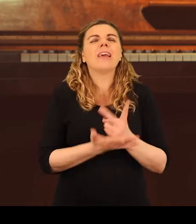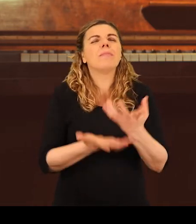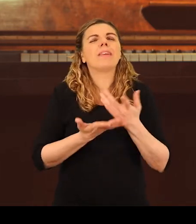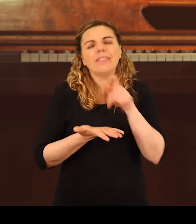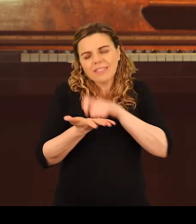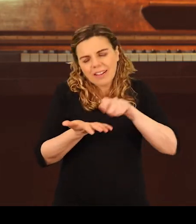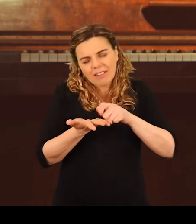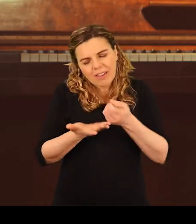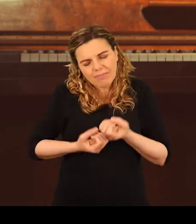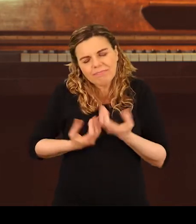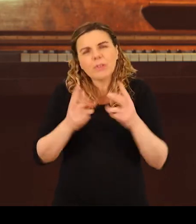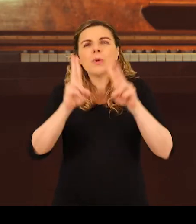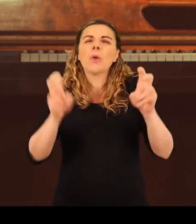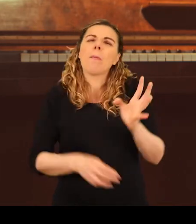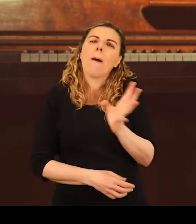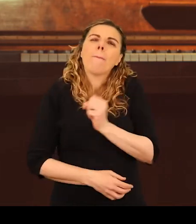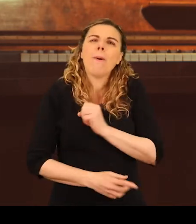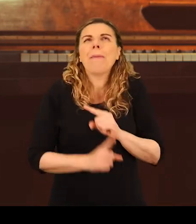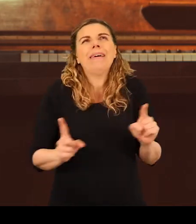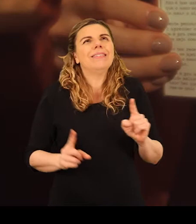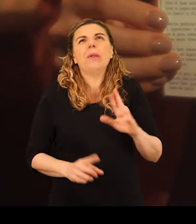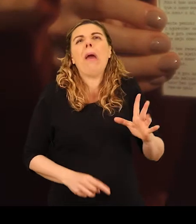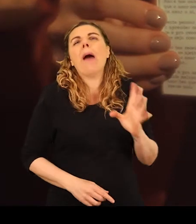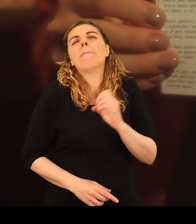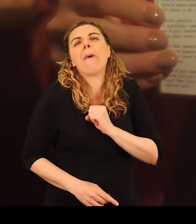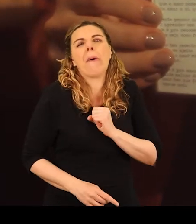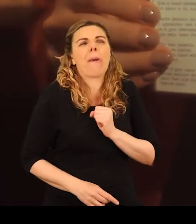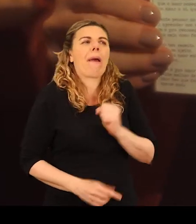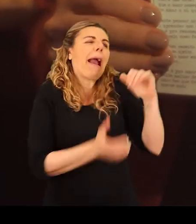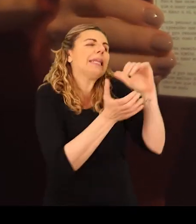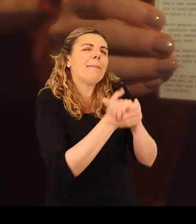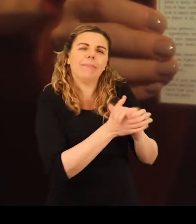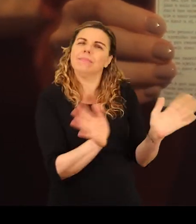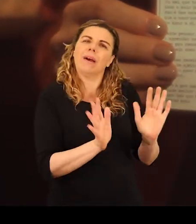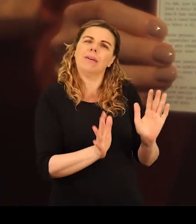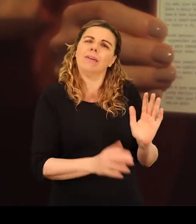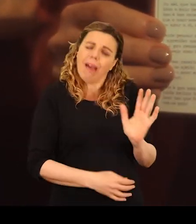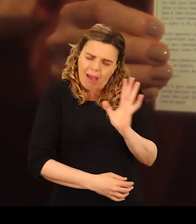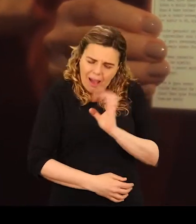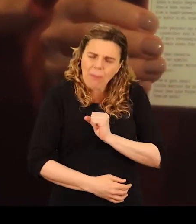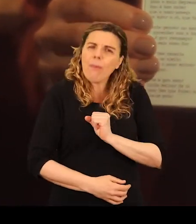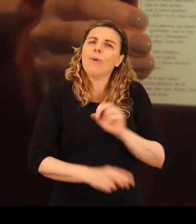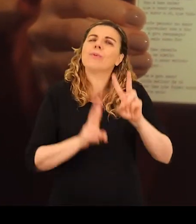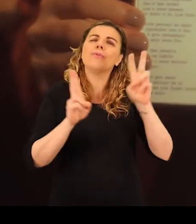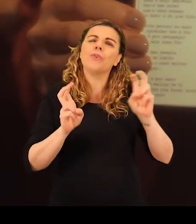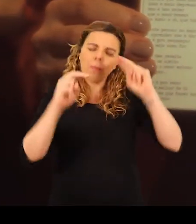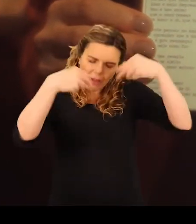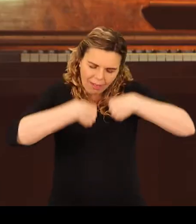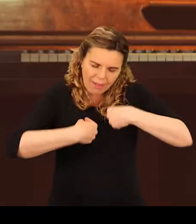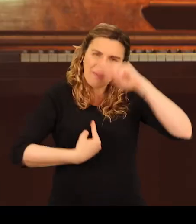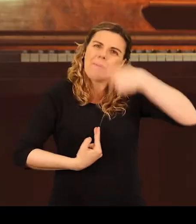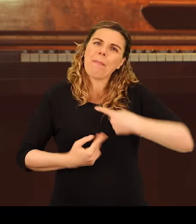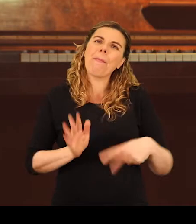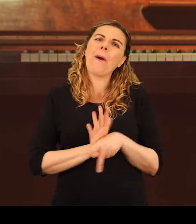amor, mas não esse amor de casal. O amor que a gente sente, ou pelo menos deveria sentir por nós mesmos, sabe?